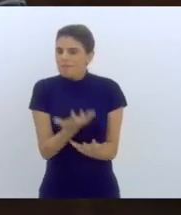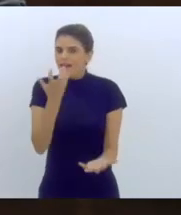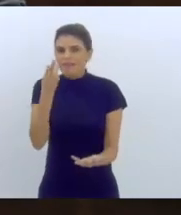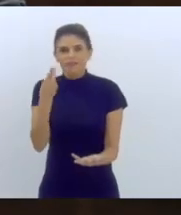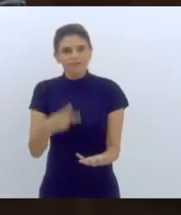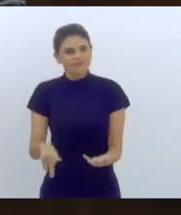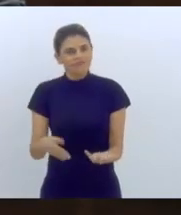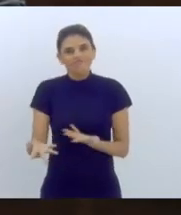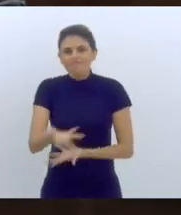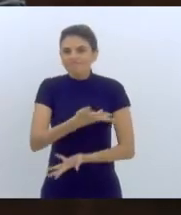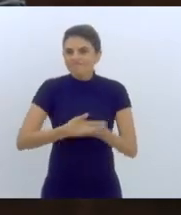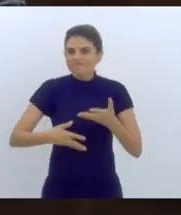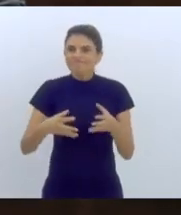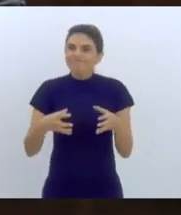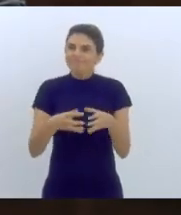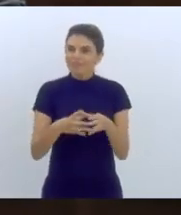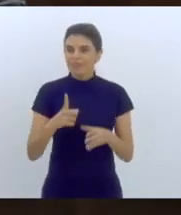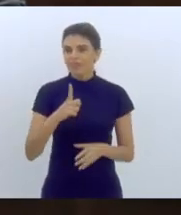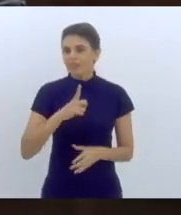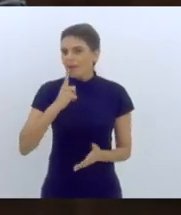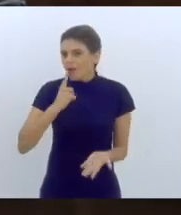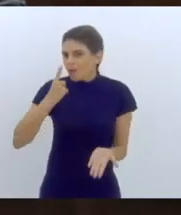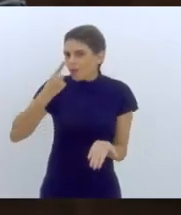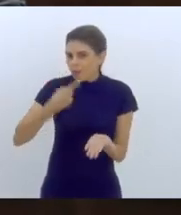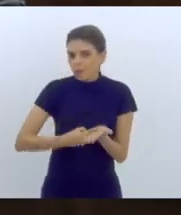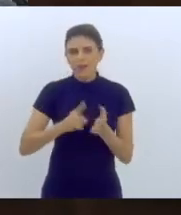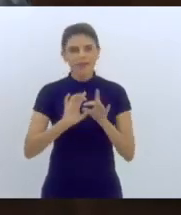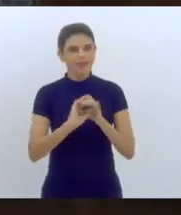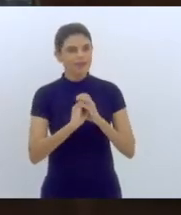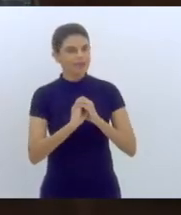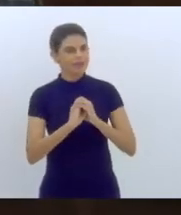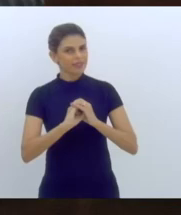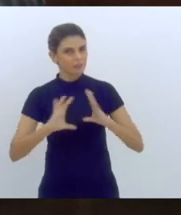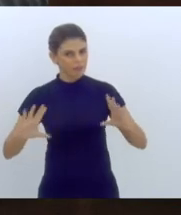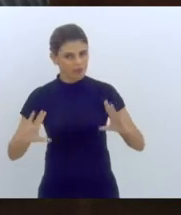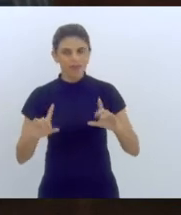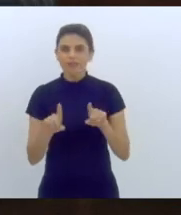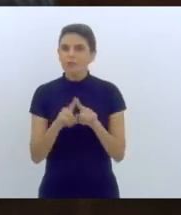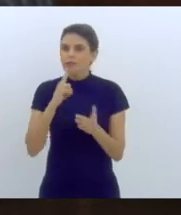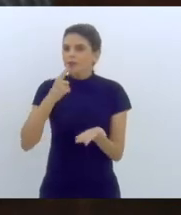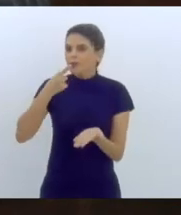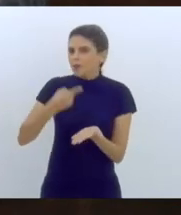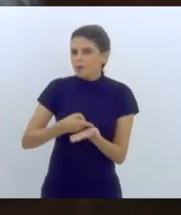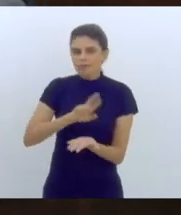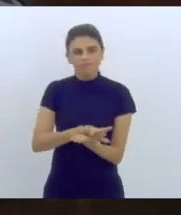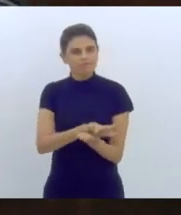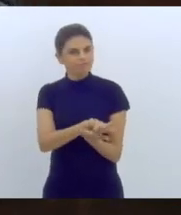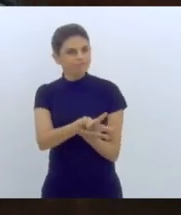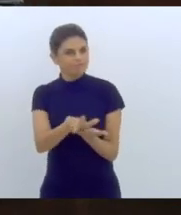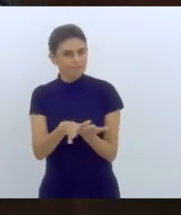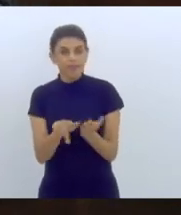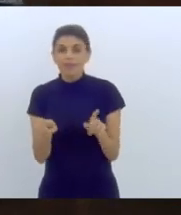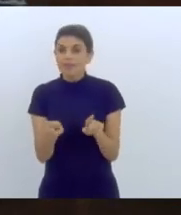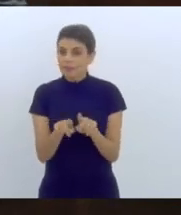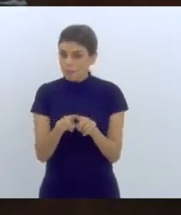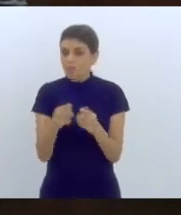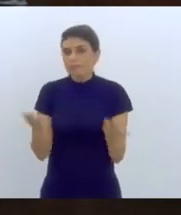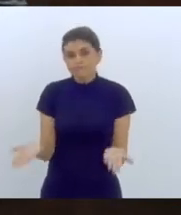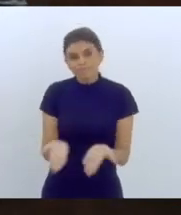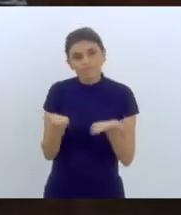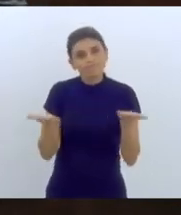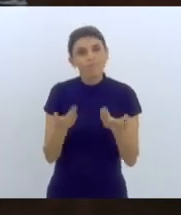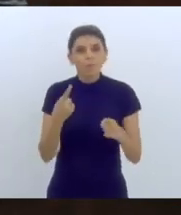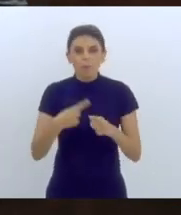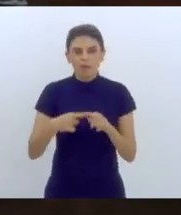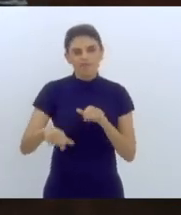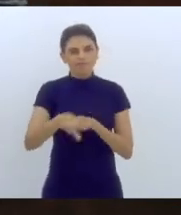parlamento para que ele tenha um compromisso com a democracia, um compromisso com a diversidade e qualifica também o parlamento,